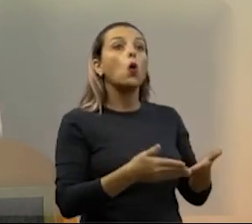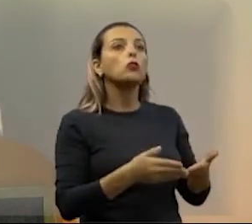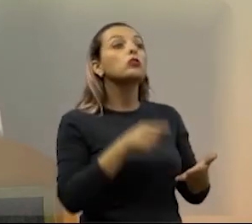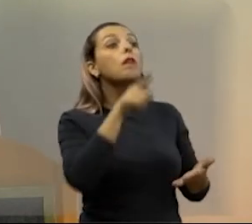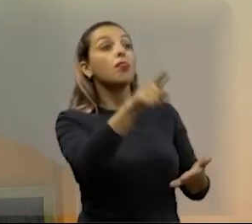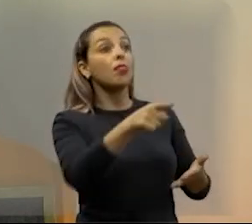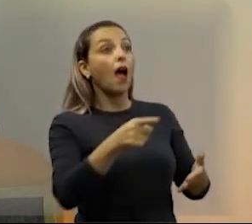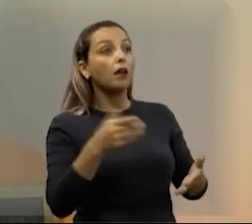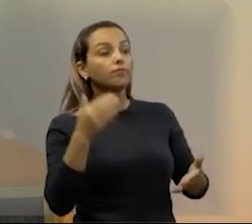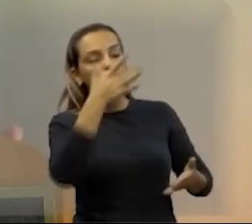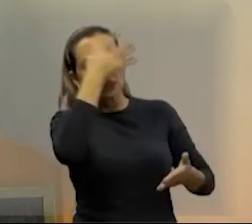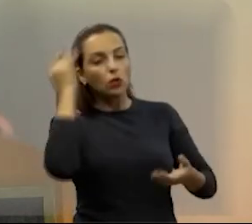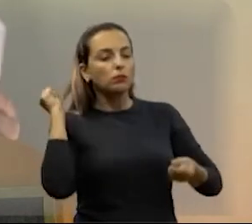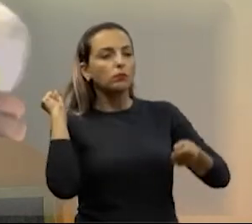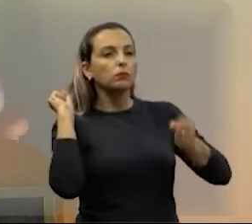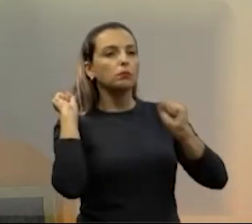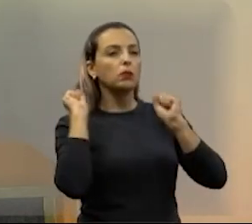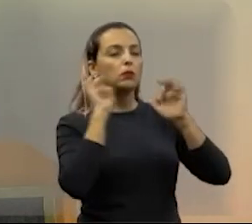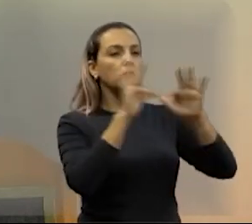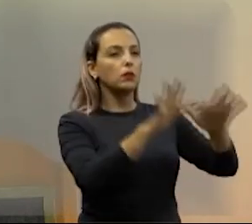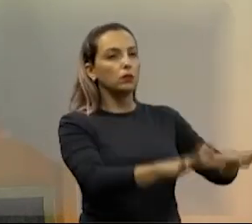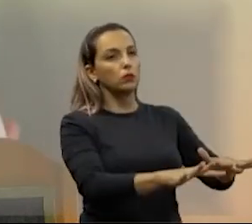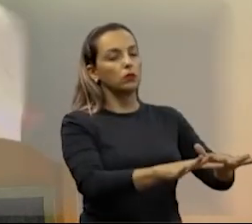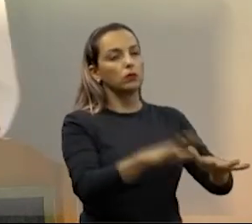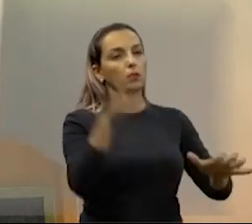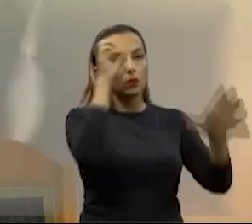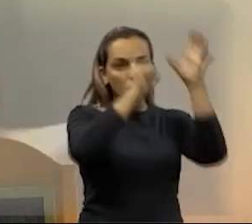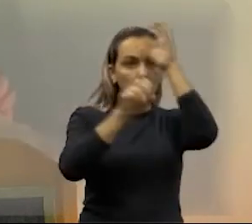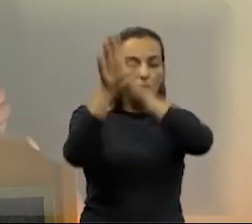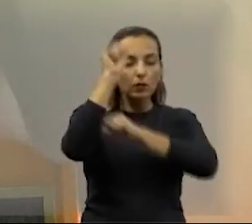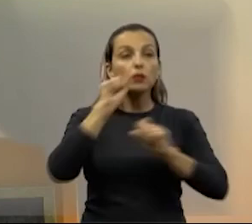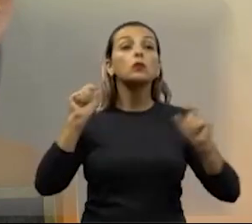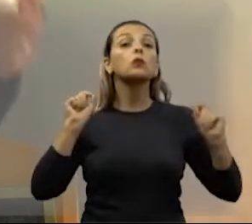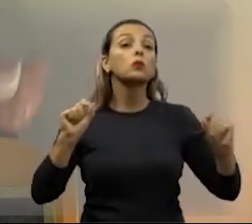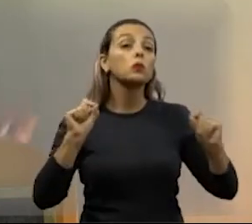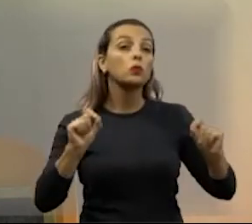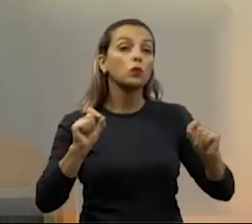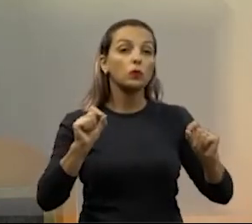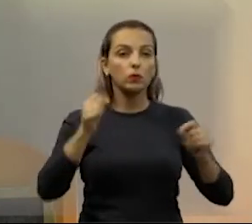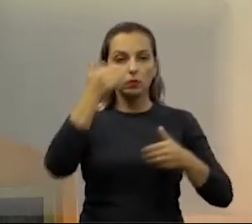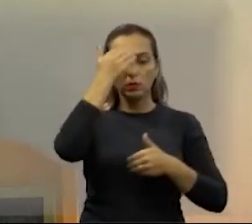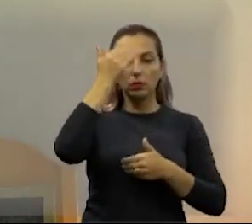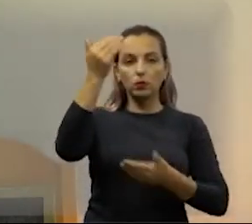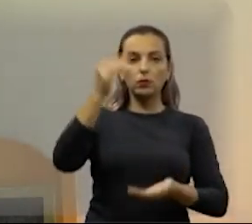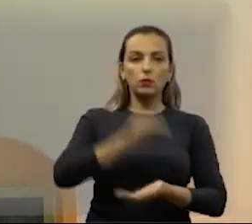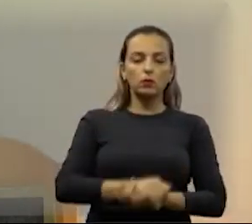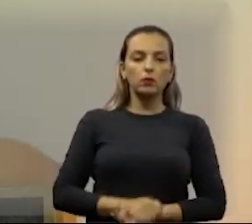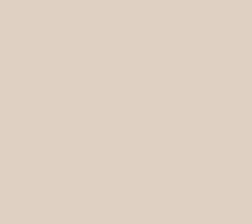sendo invadida. Vamos aprender com quem? Obrigado.